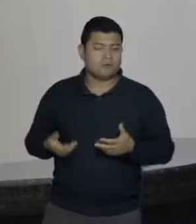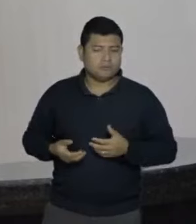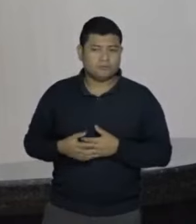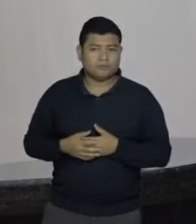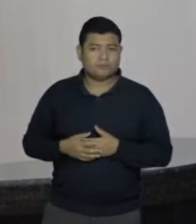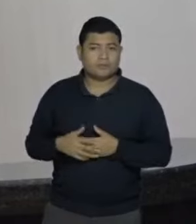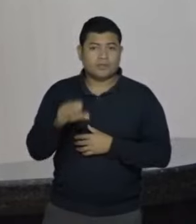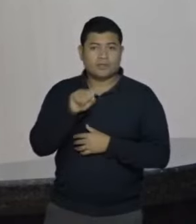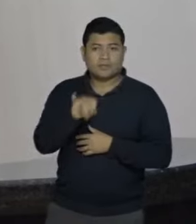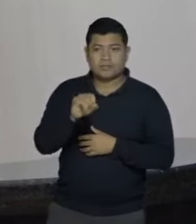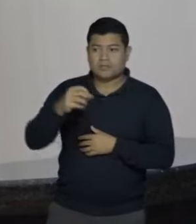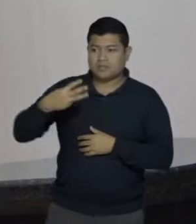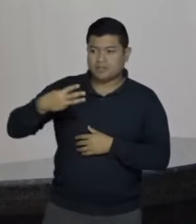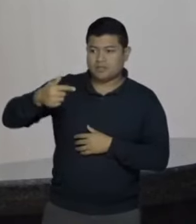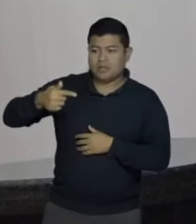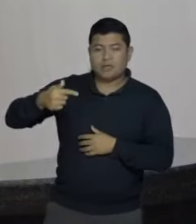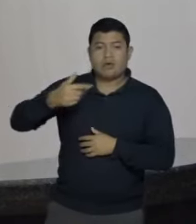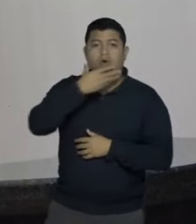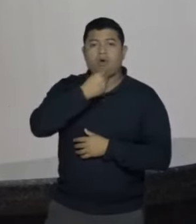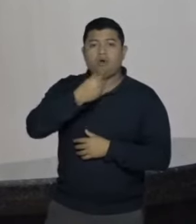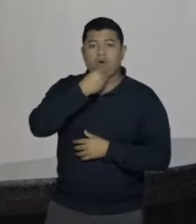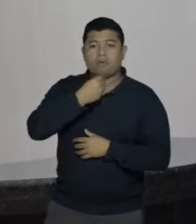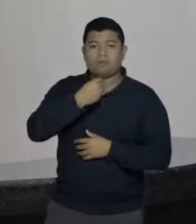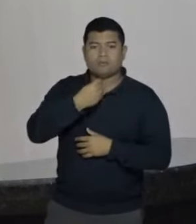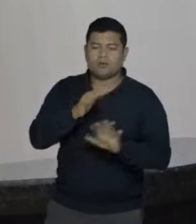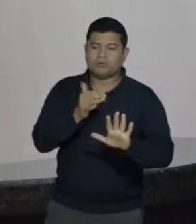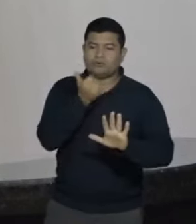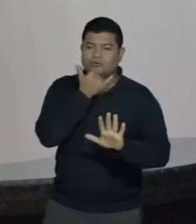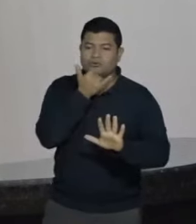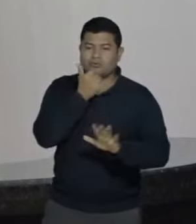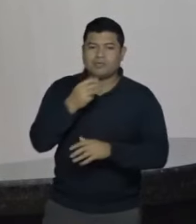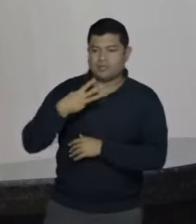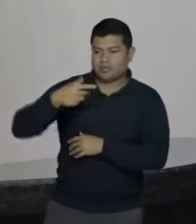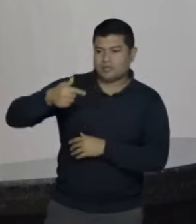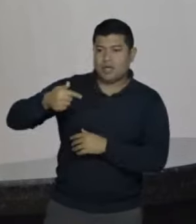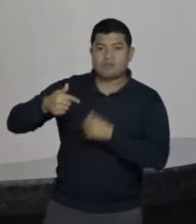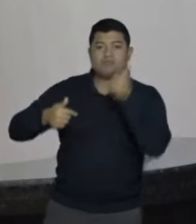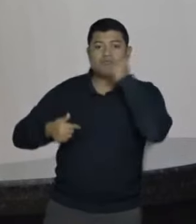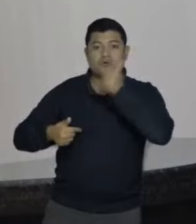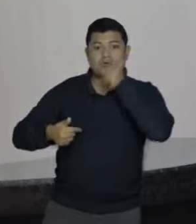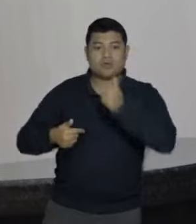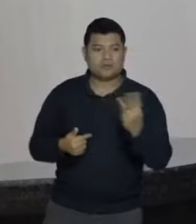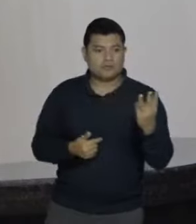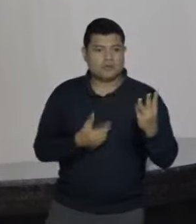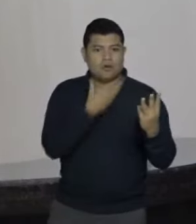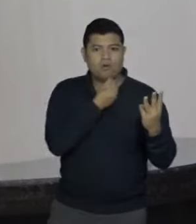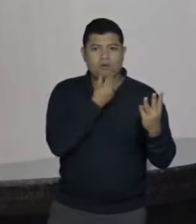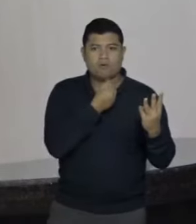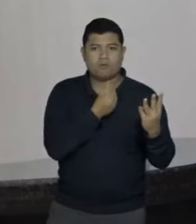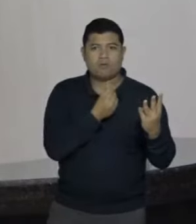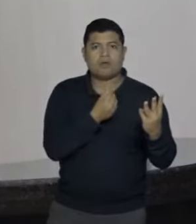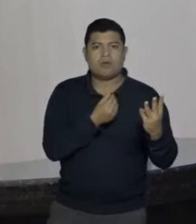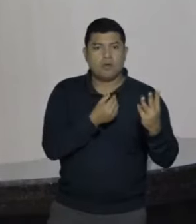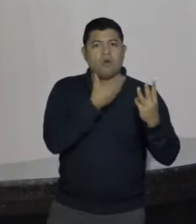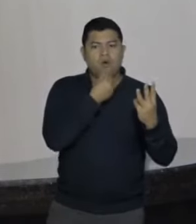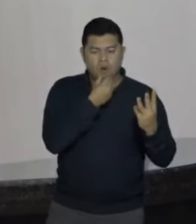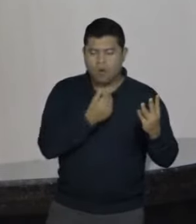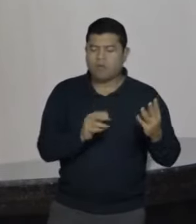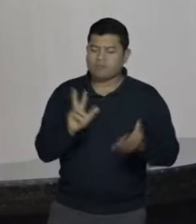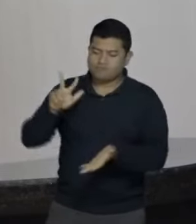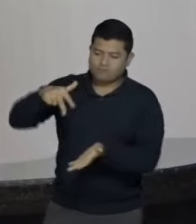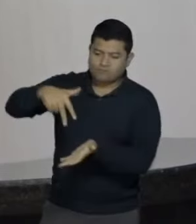37 homens perdão 37 mulheres e três homens os homens viriam aqui para Tribuna para